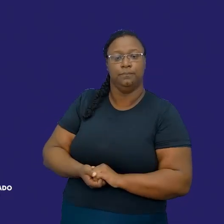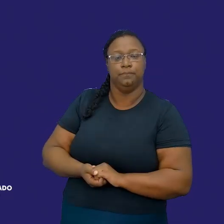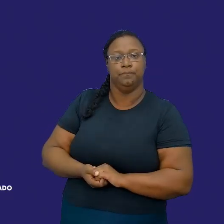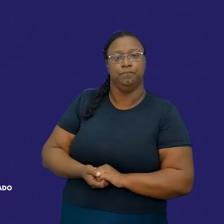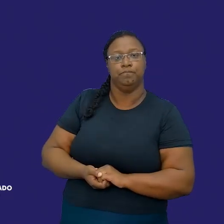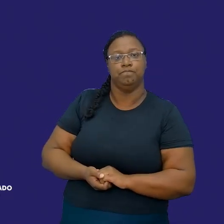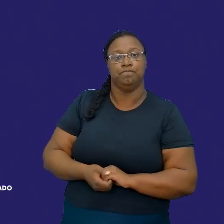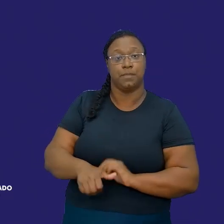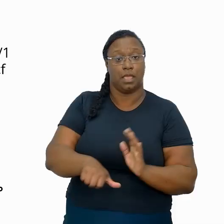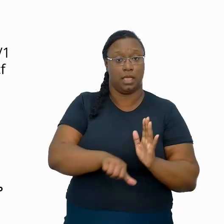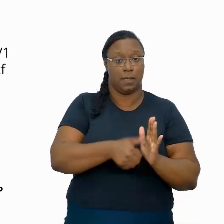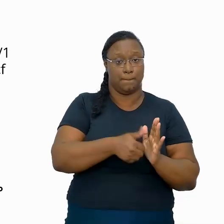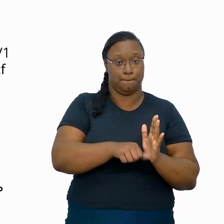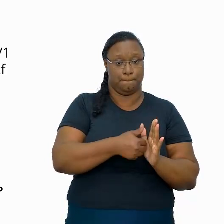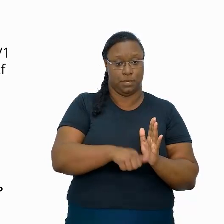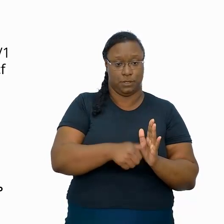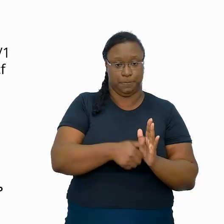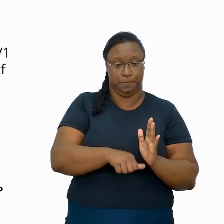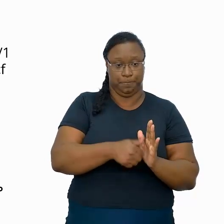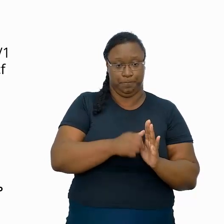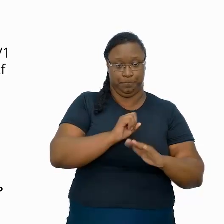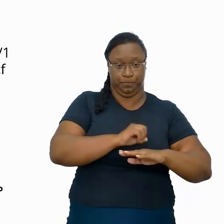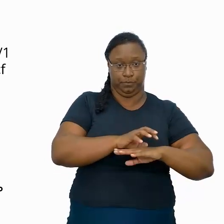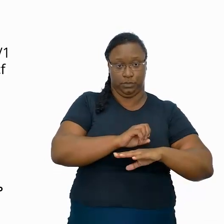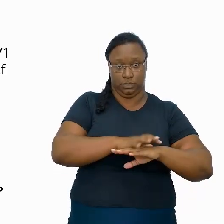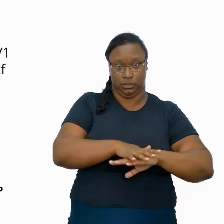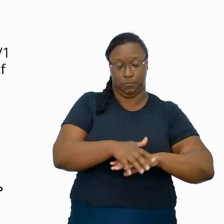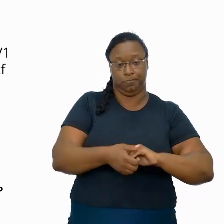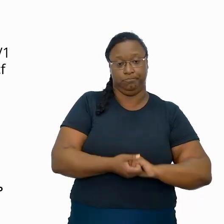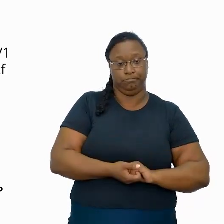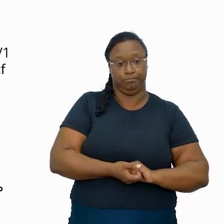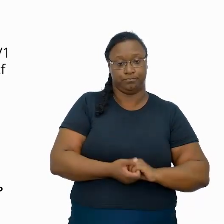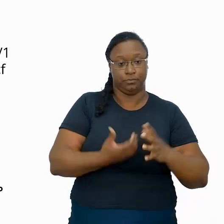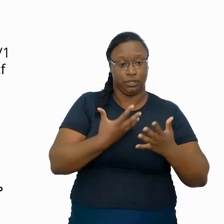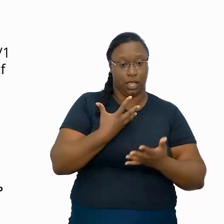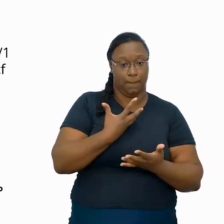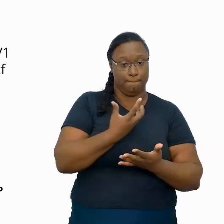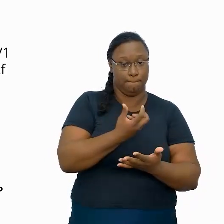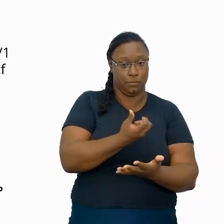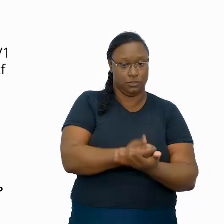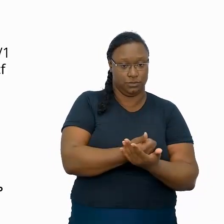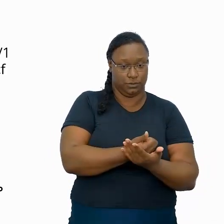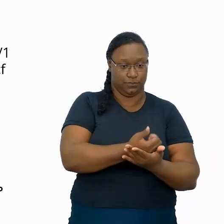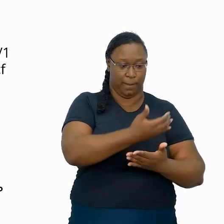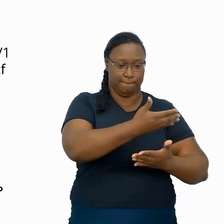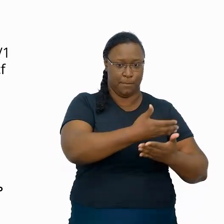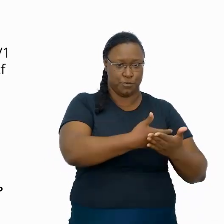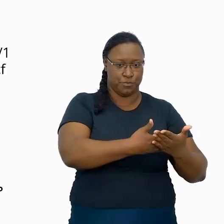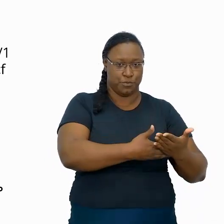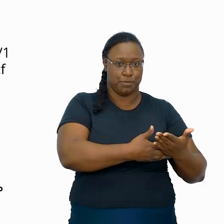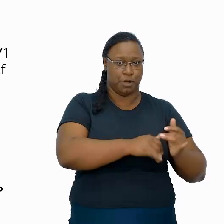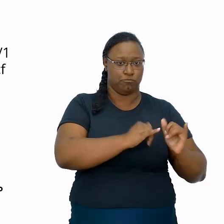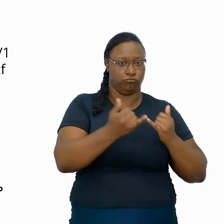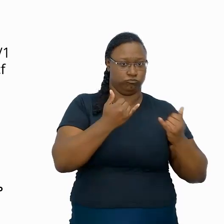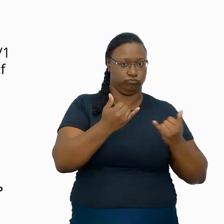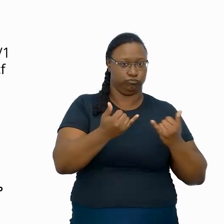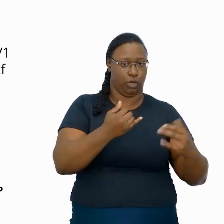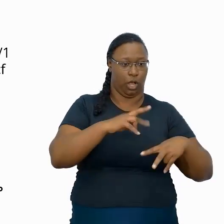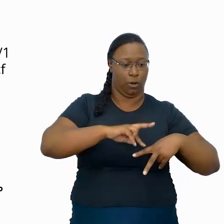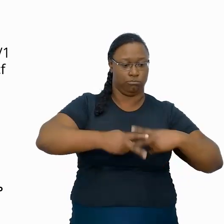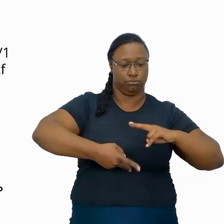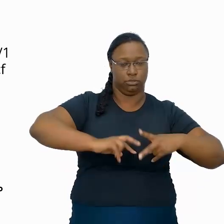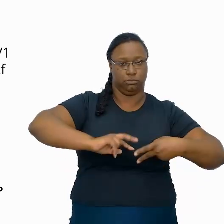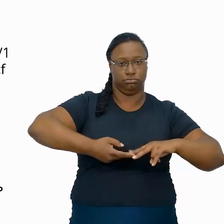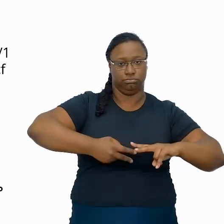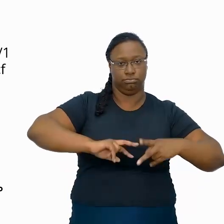A primeira sugestão, né, baixar o roteiro formativo para ciências da natureza do segundo bimestre